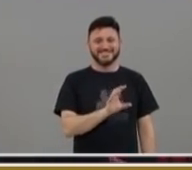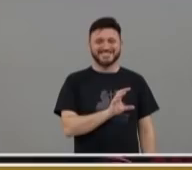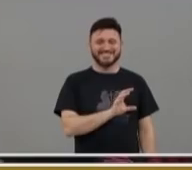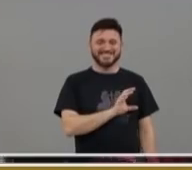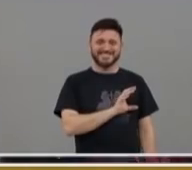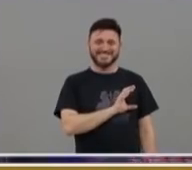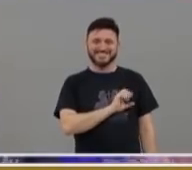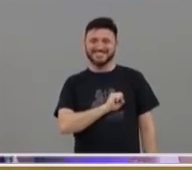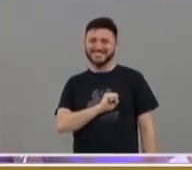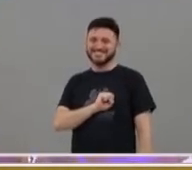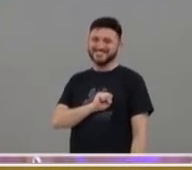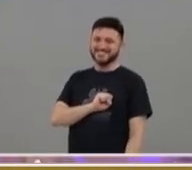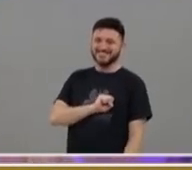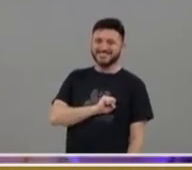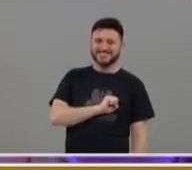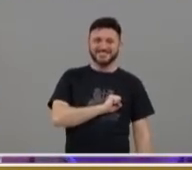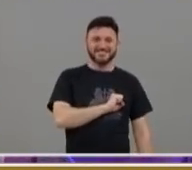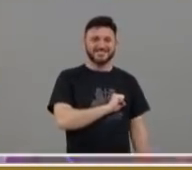por